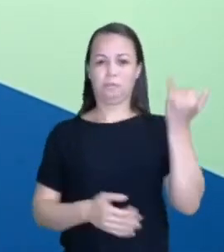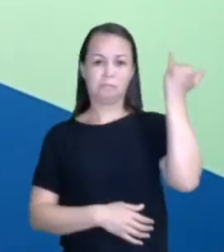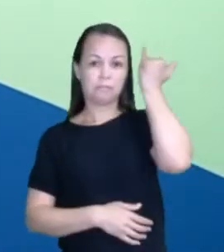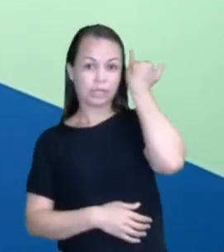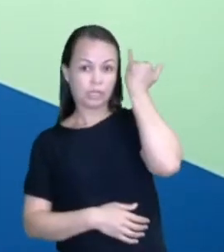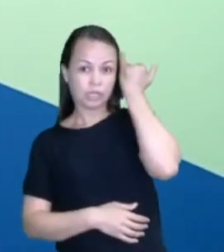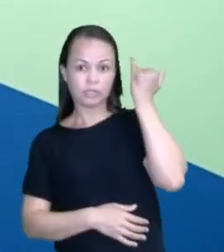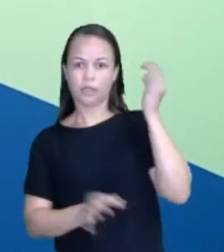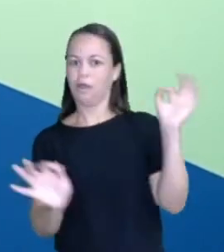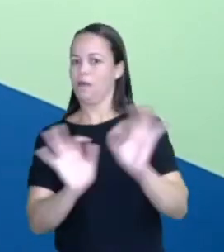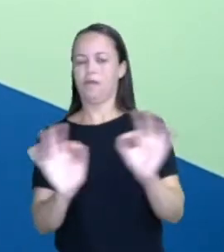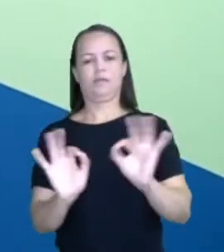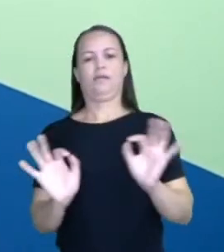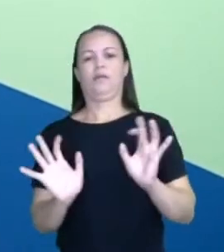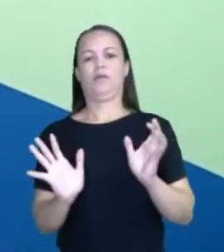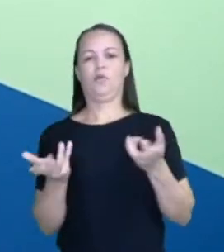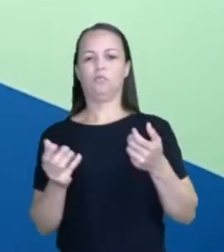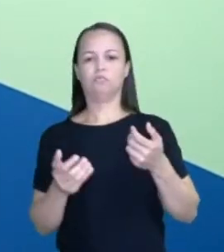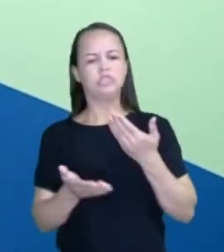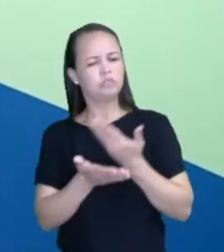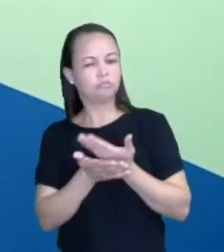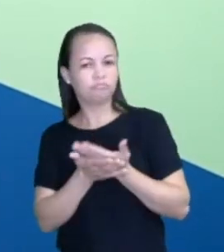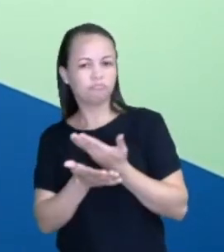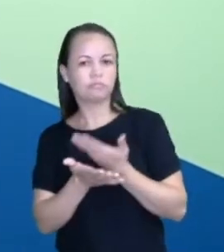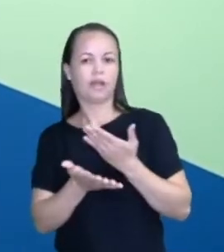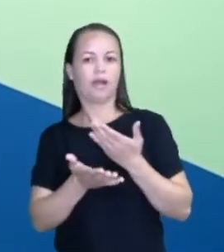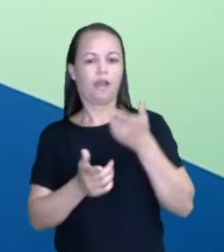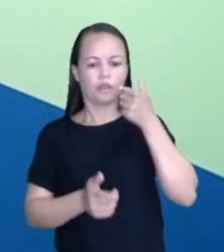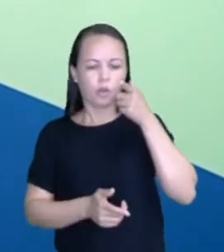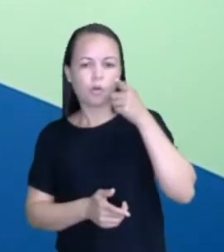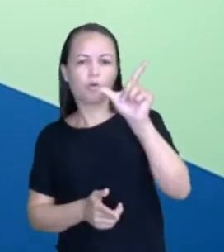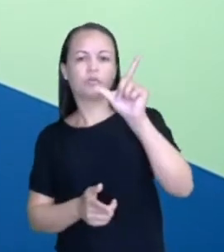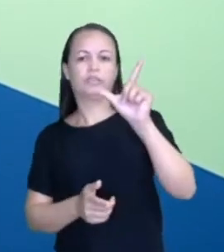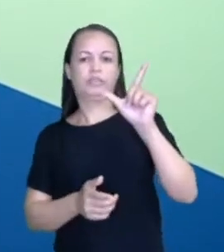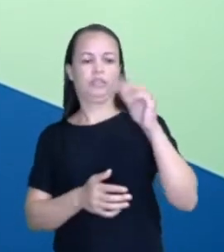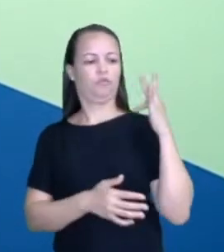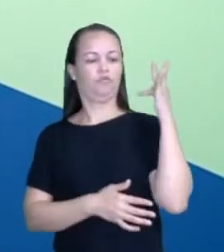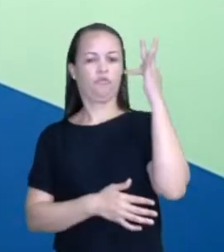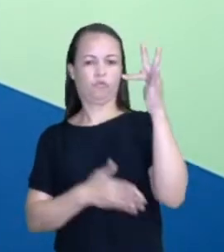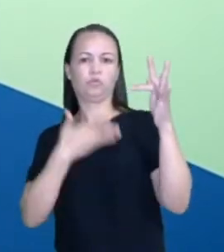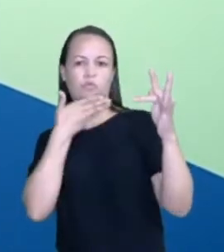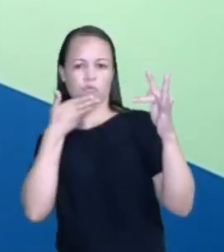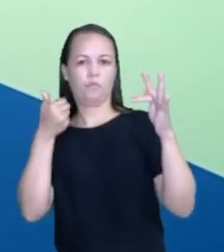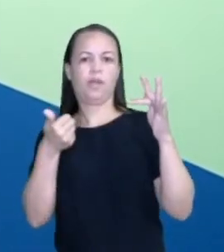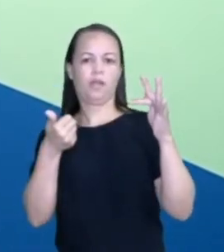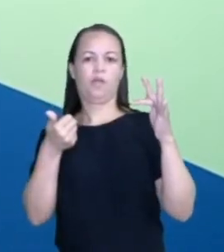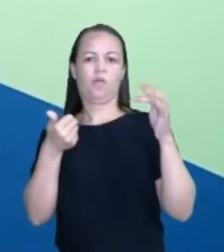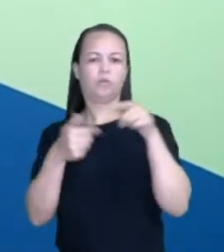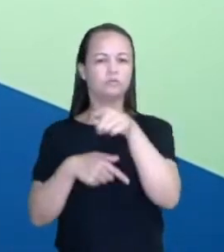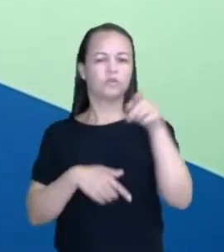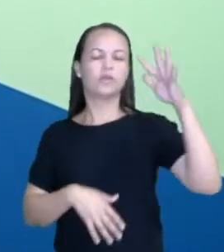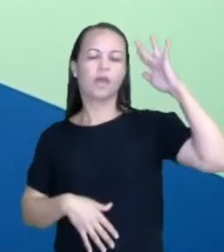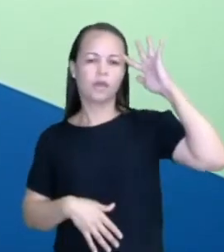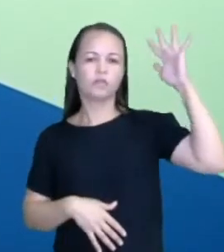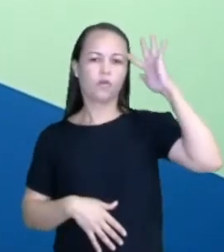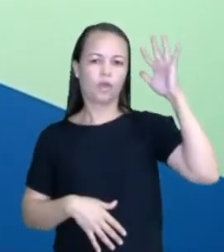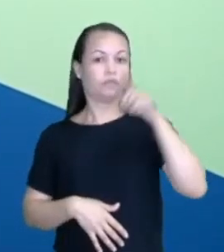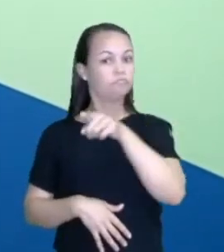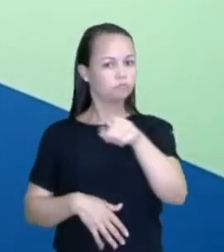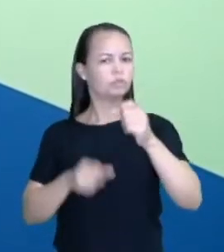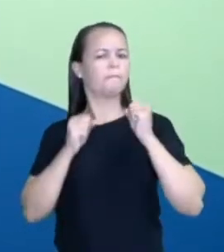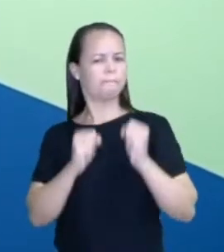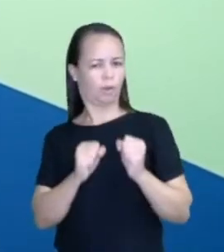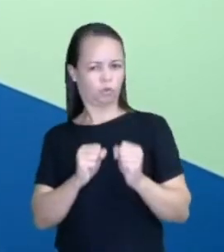preguiça. Ó, bora estudar para conseguir o destino que você sempre sonhou. E você pode, tá